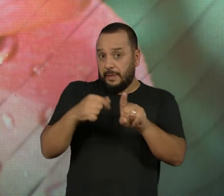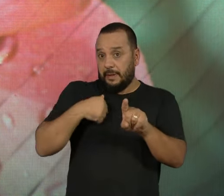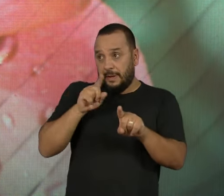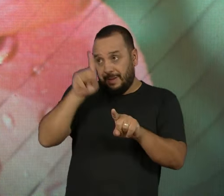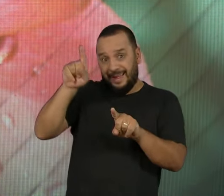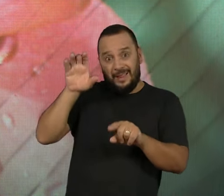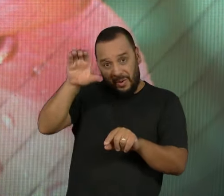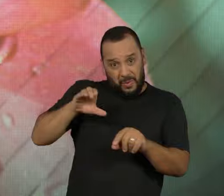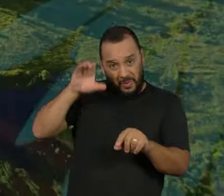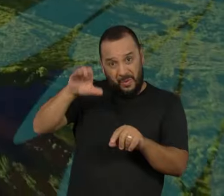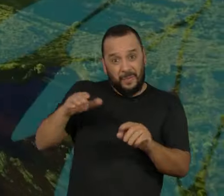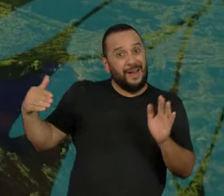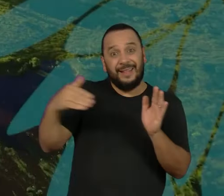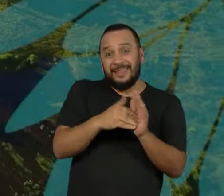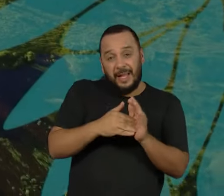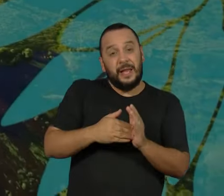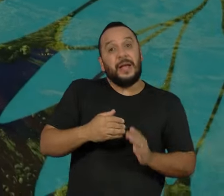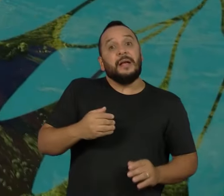na Colômbia.